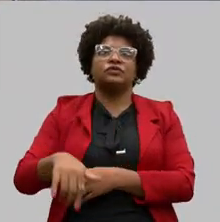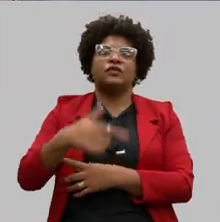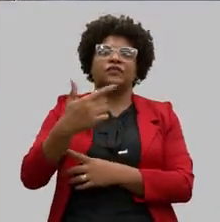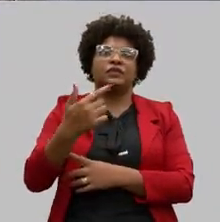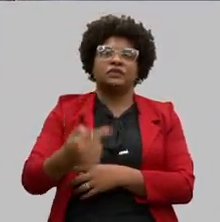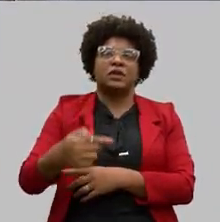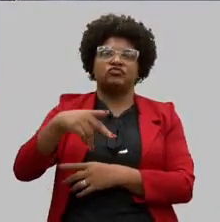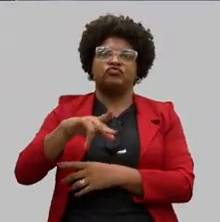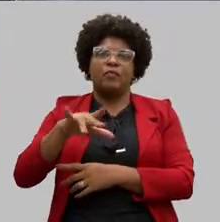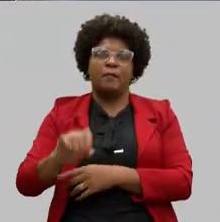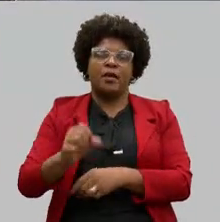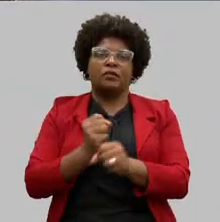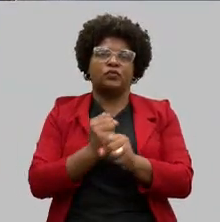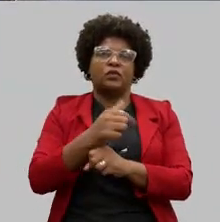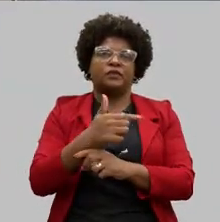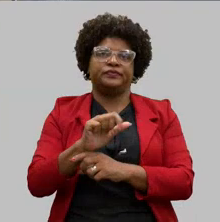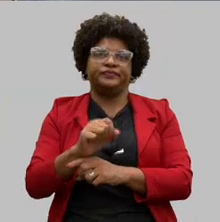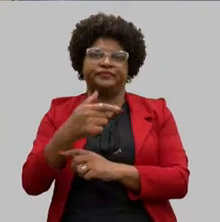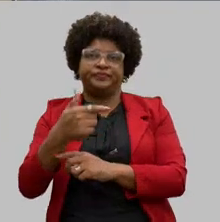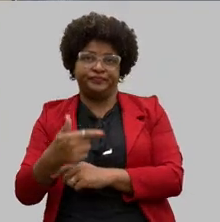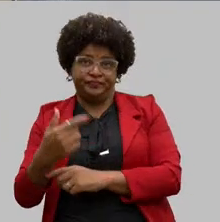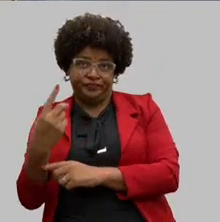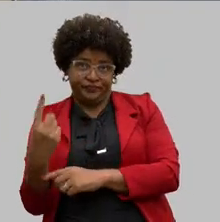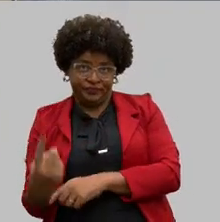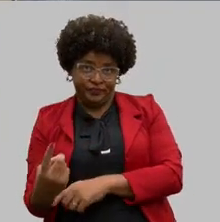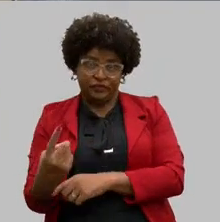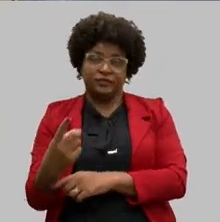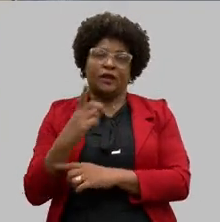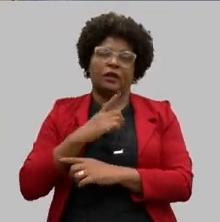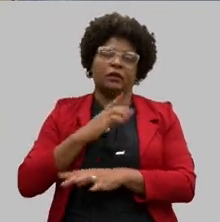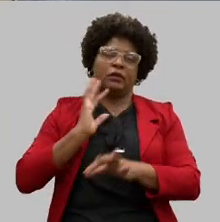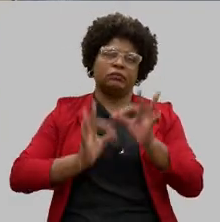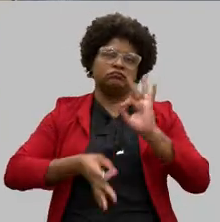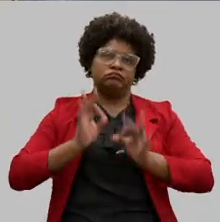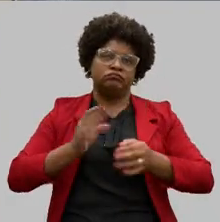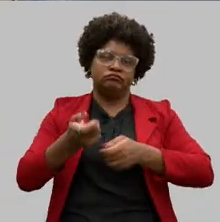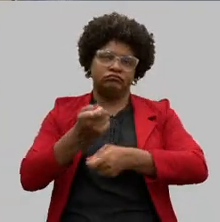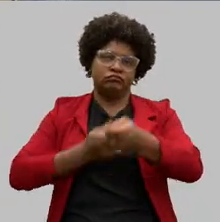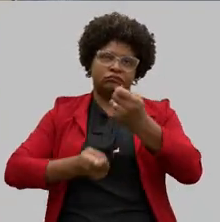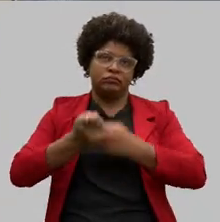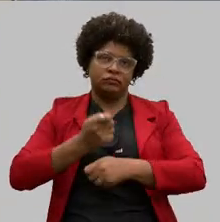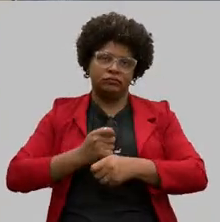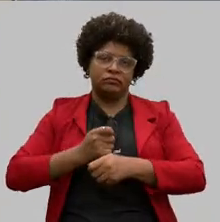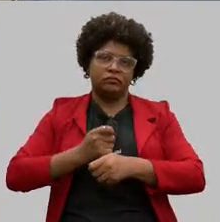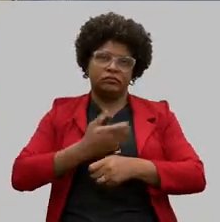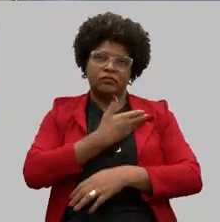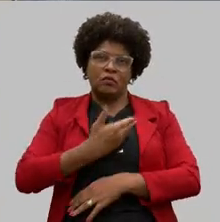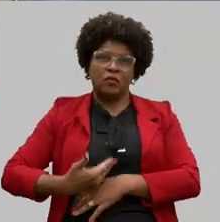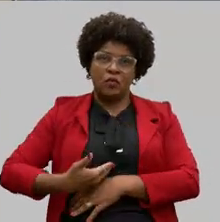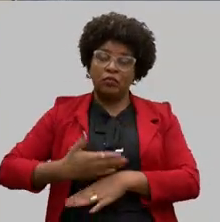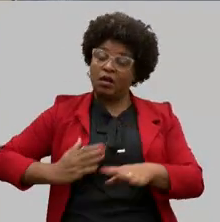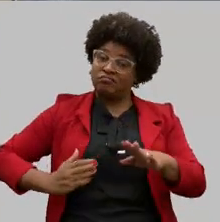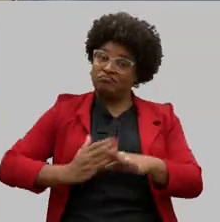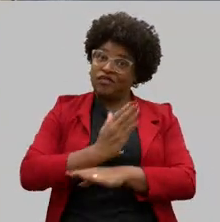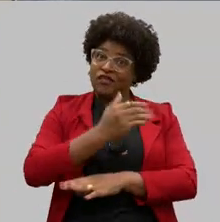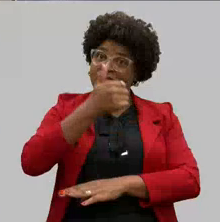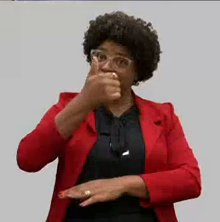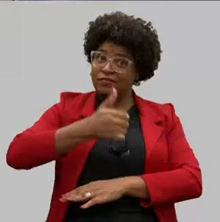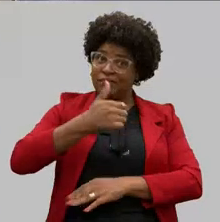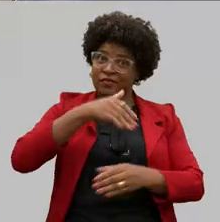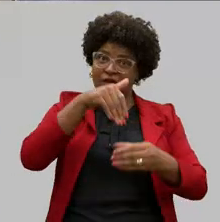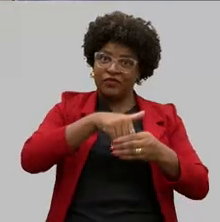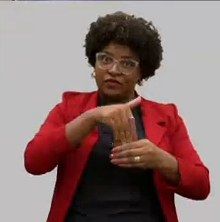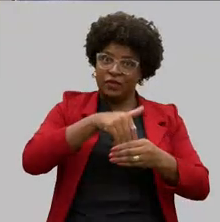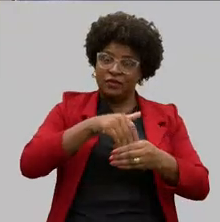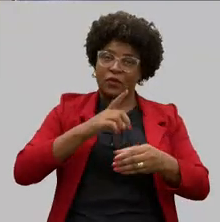2021 e distribuída às comissões de constituição e justiça e administração pública aprovada no primeiro turno na forma do substitutivo número